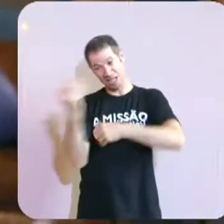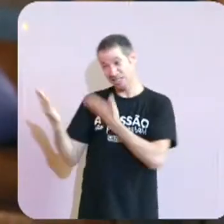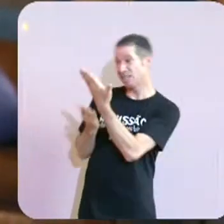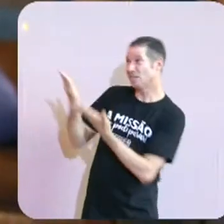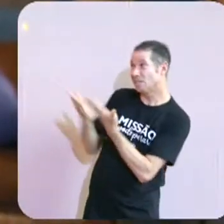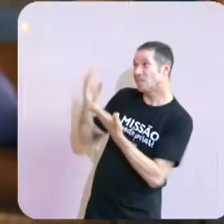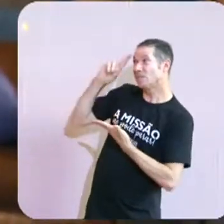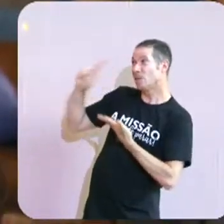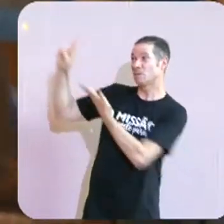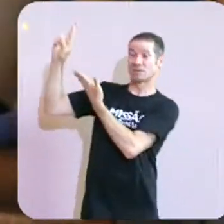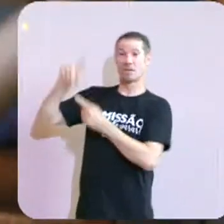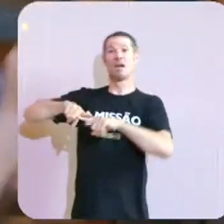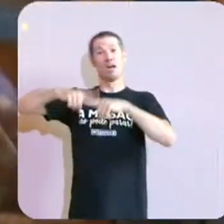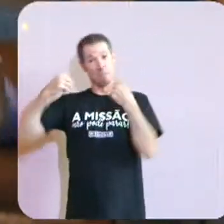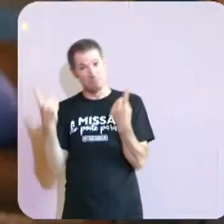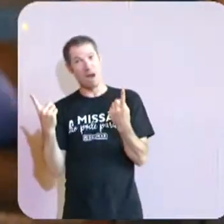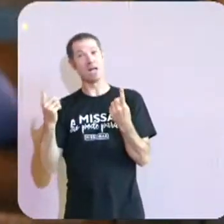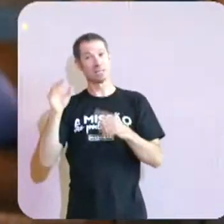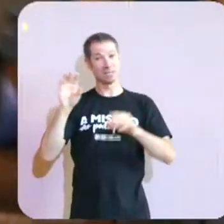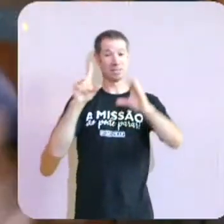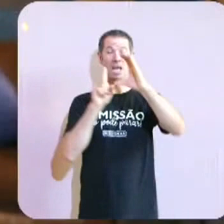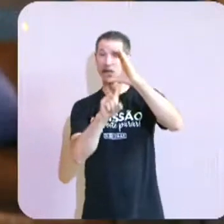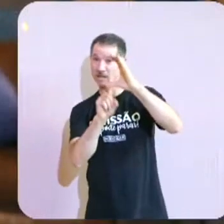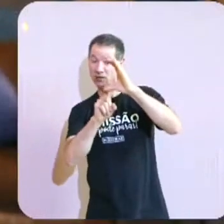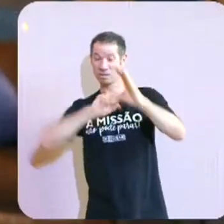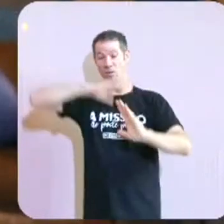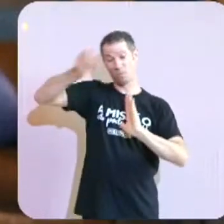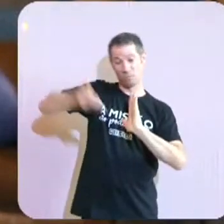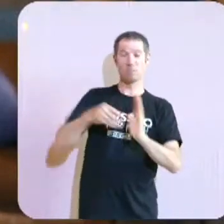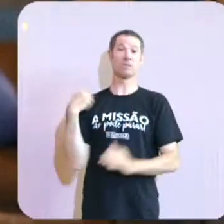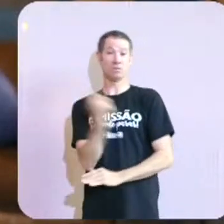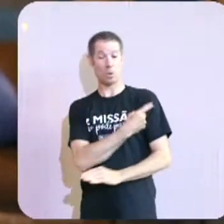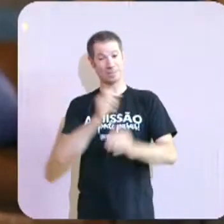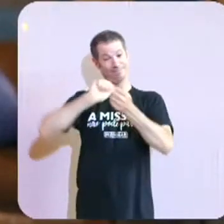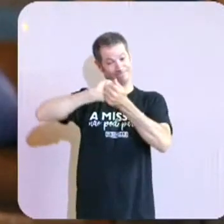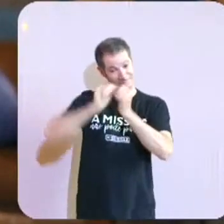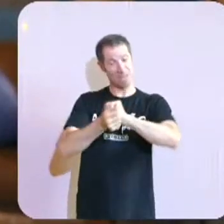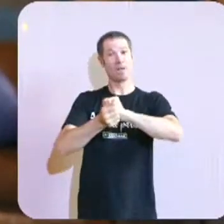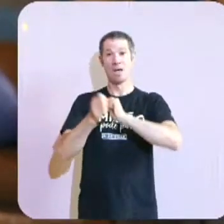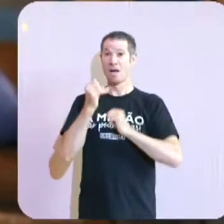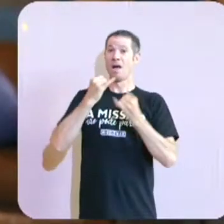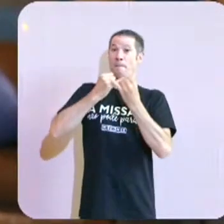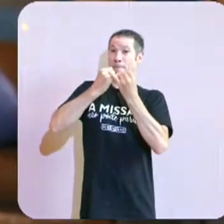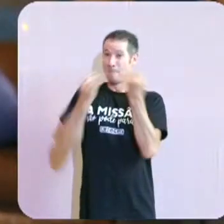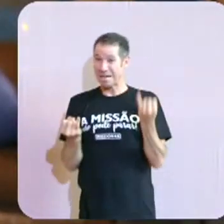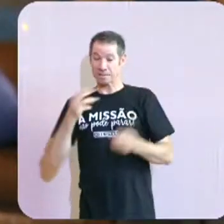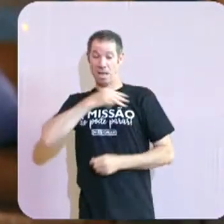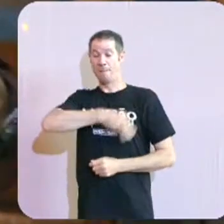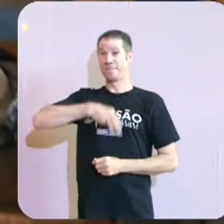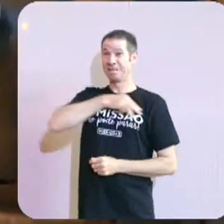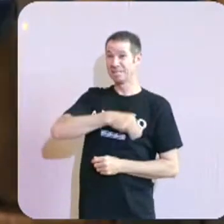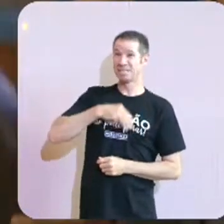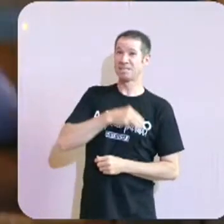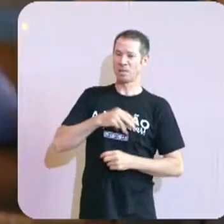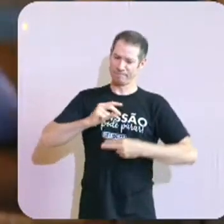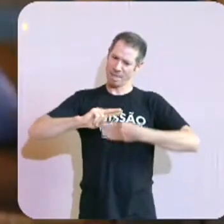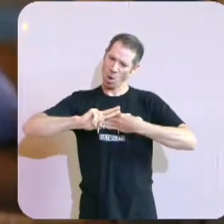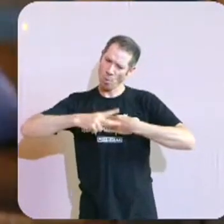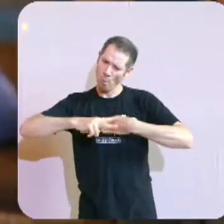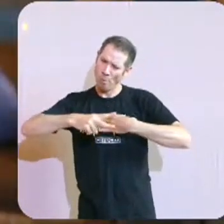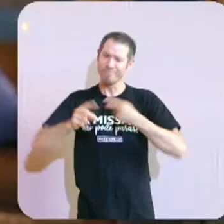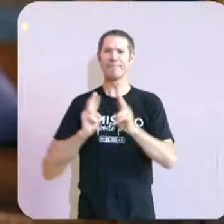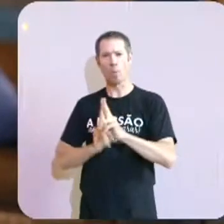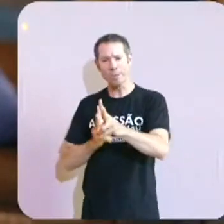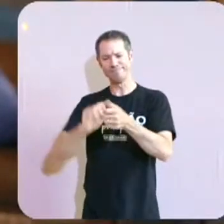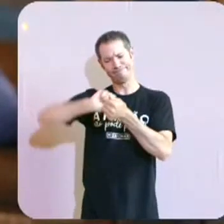servindo ao Senhor. Mas é no meio dessa situação em que todos nós temos que nos adaptar, e que parece que a missão tem que continuar também,